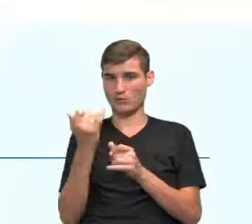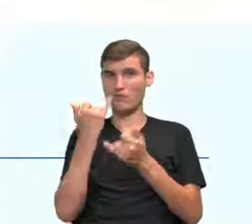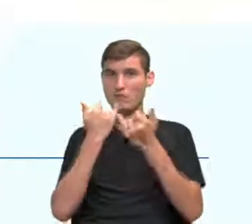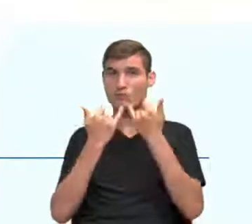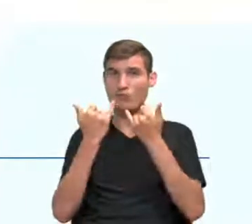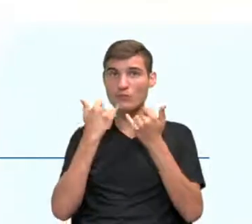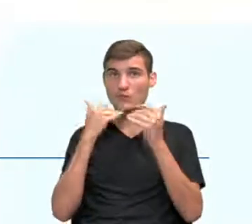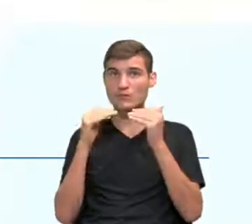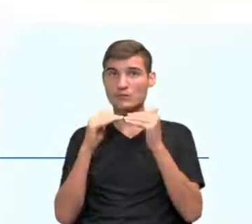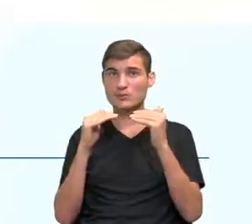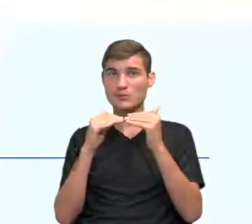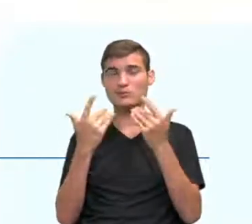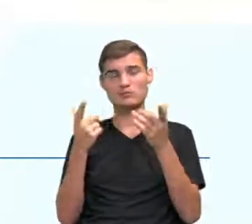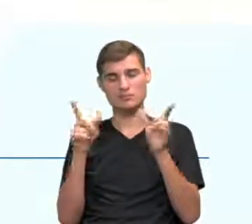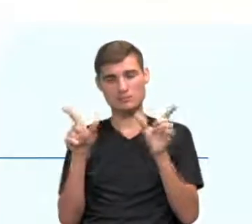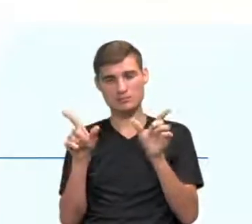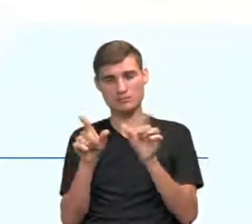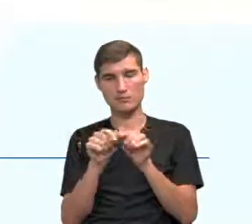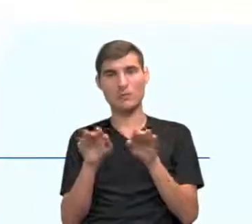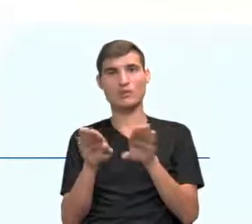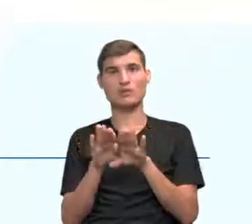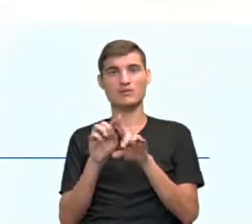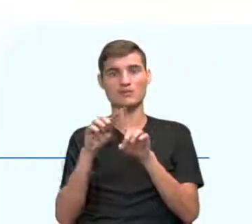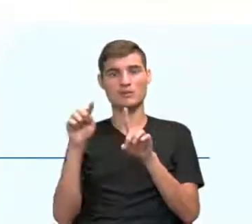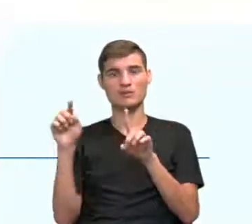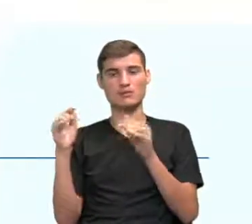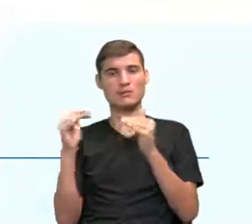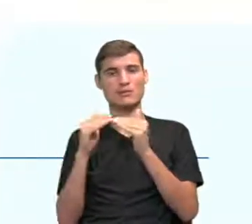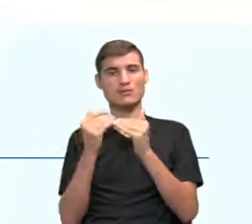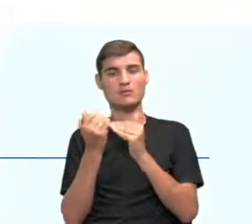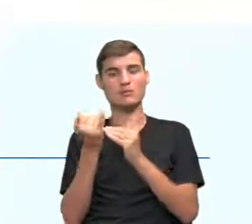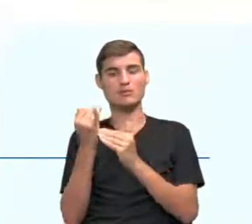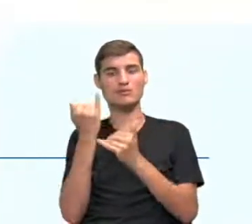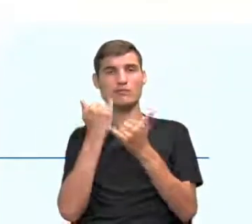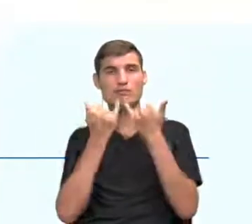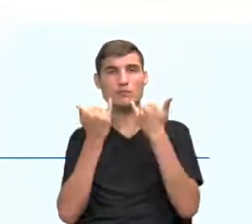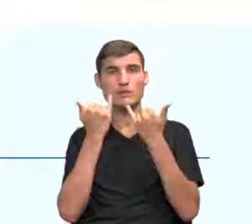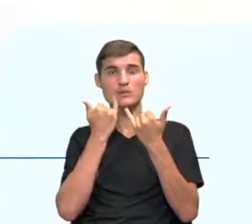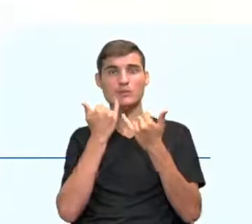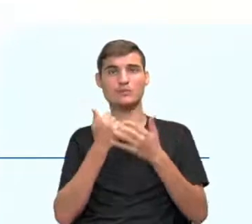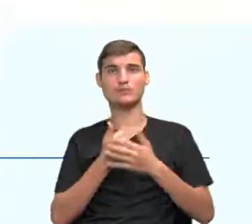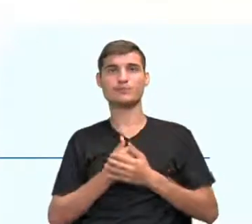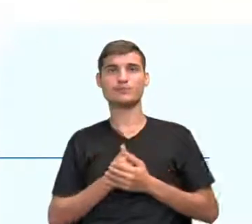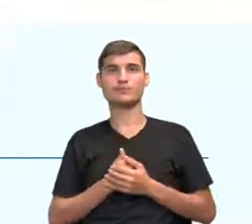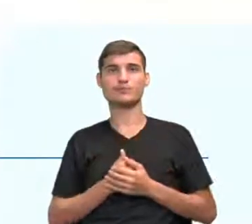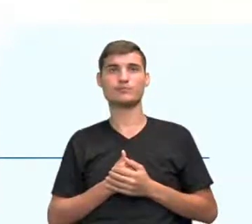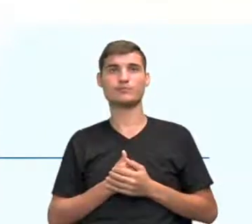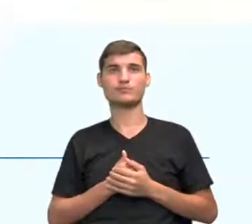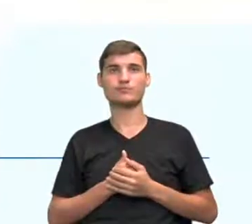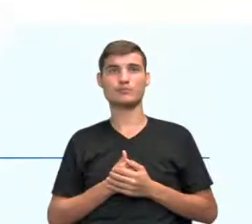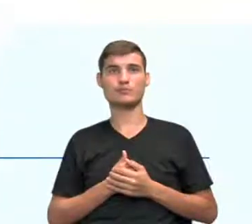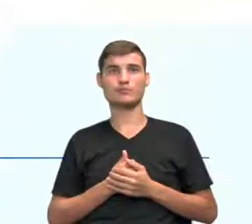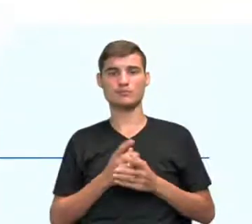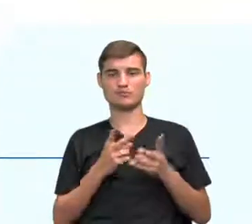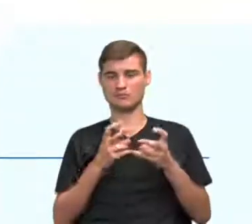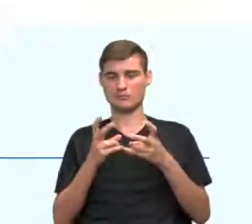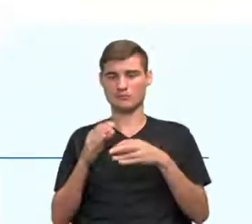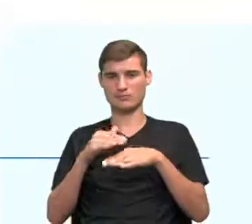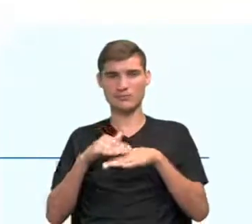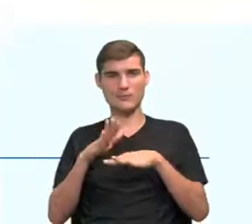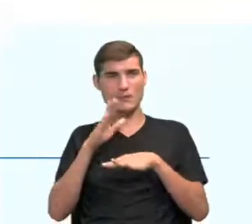informação, menor é a largura do pulso. Você observa aqui que mais